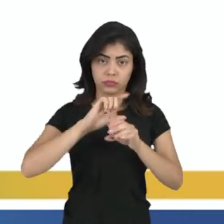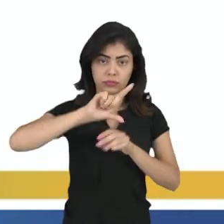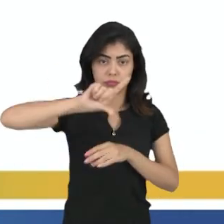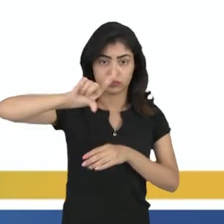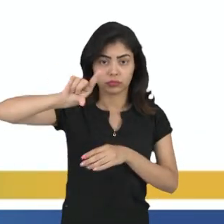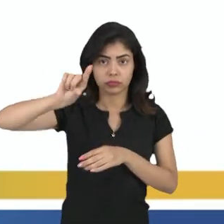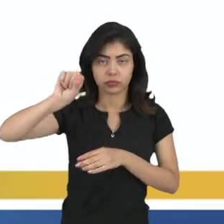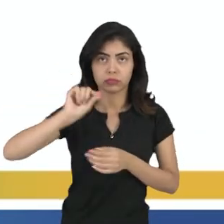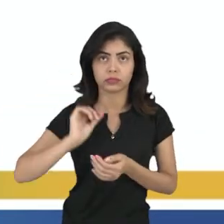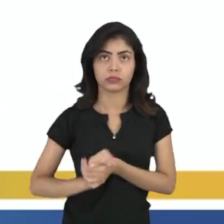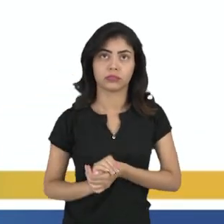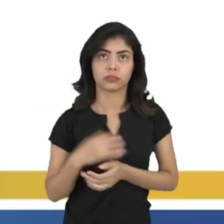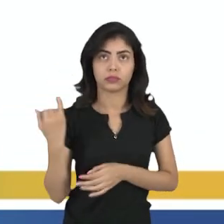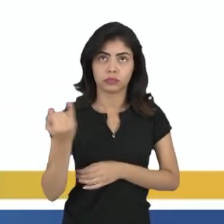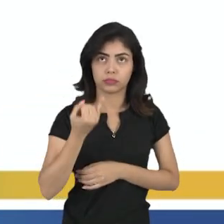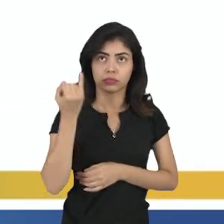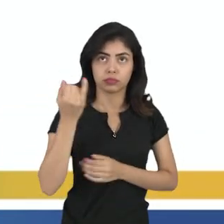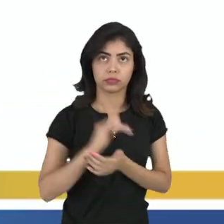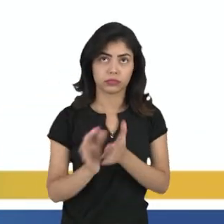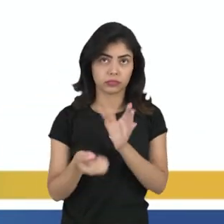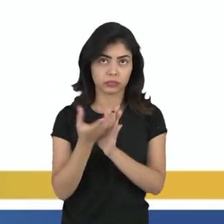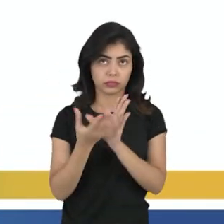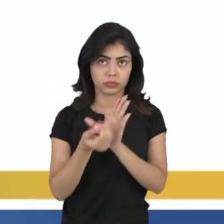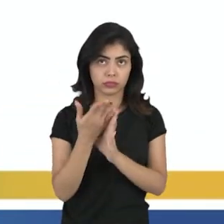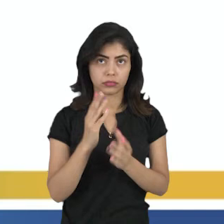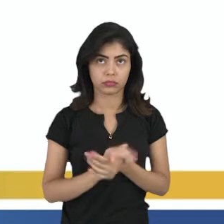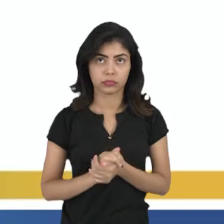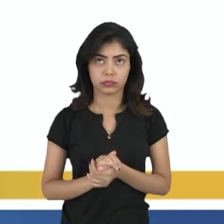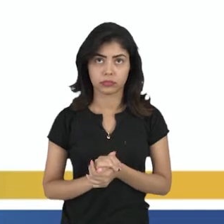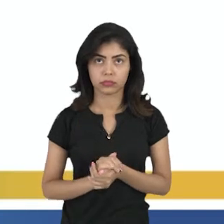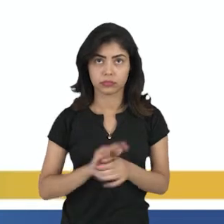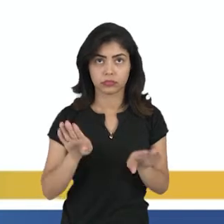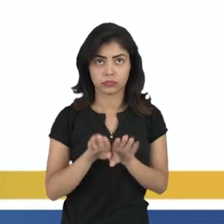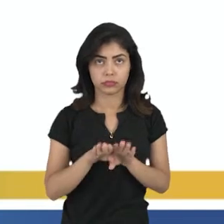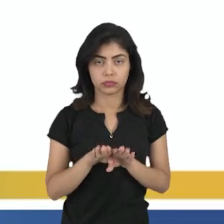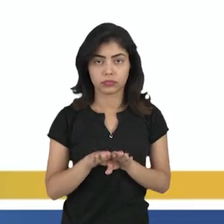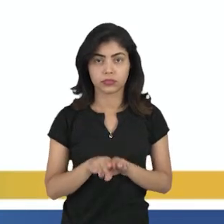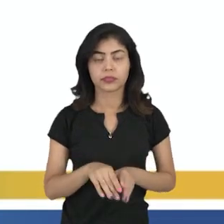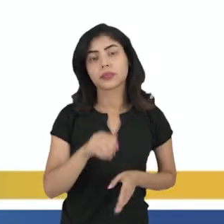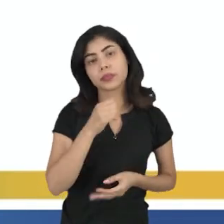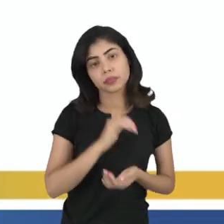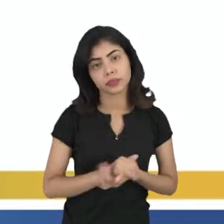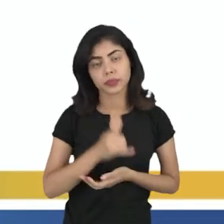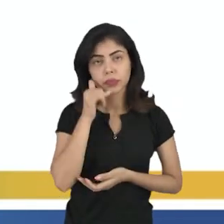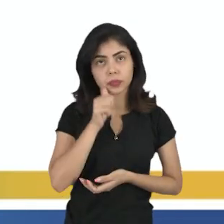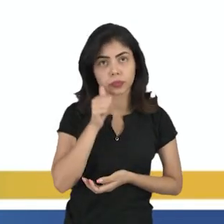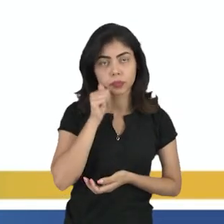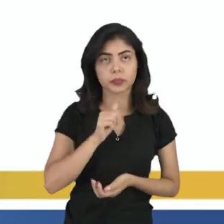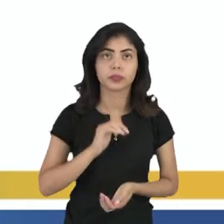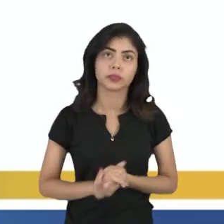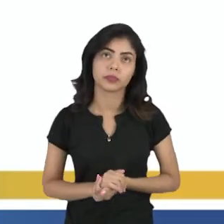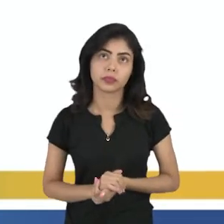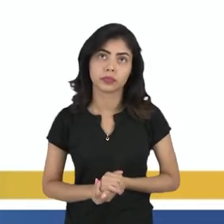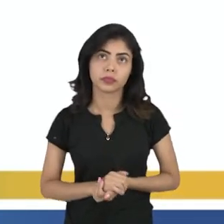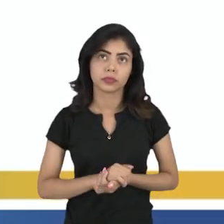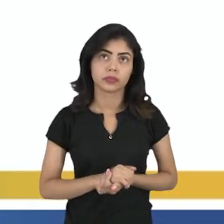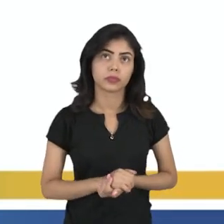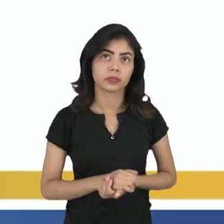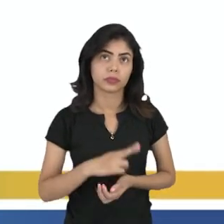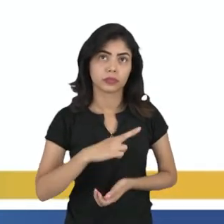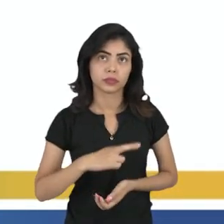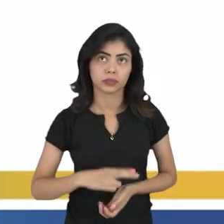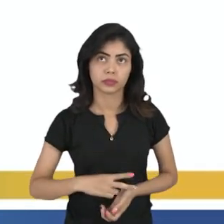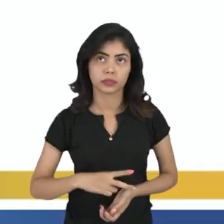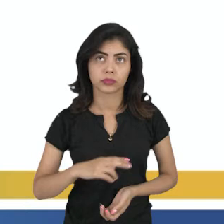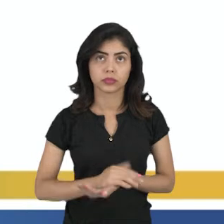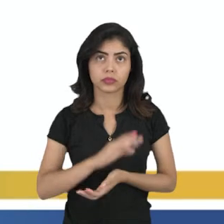amêndoas que têm a função da produção dos gametas e dos hormônios femininos, o estrogênio e da